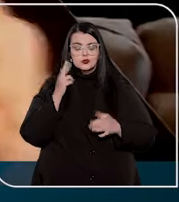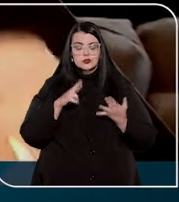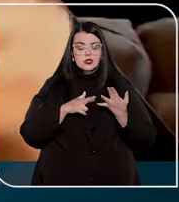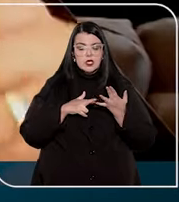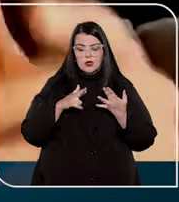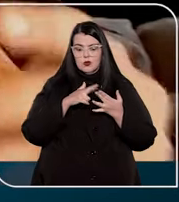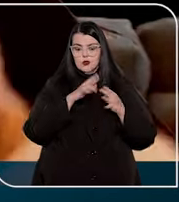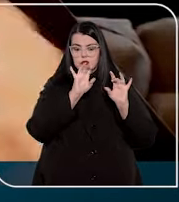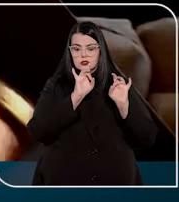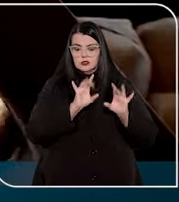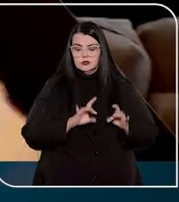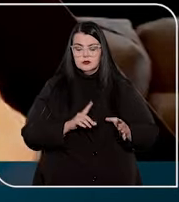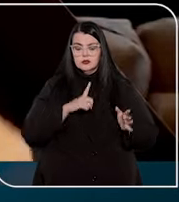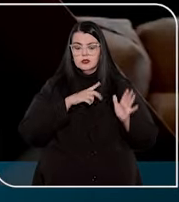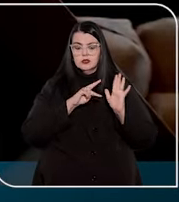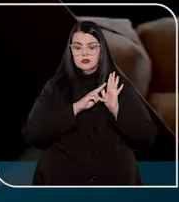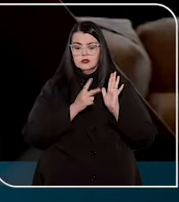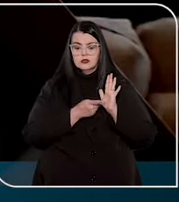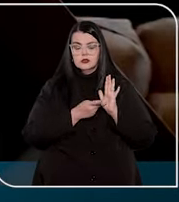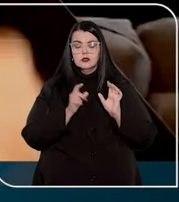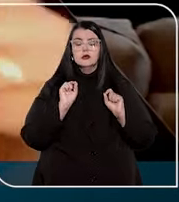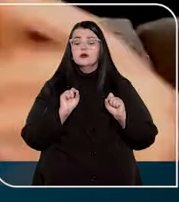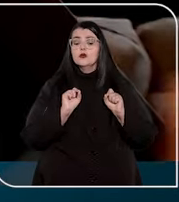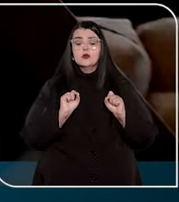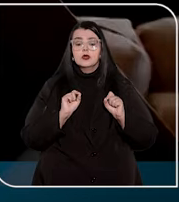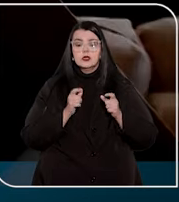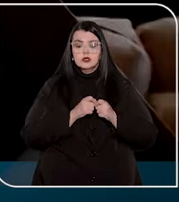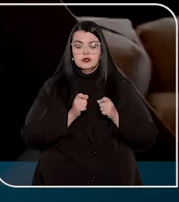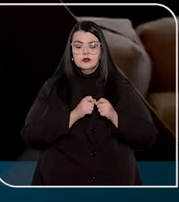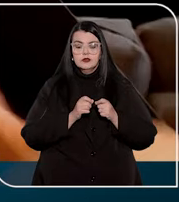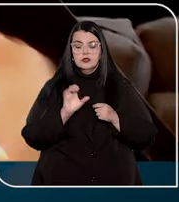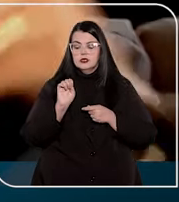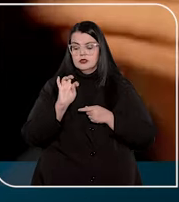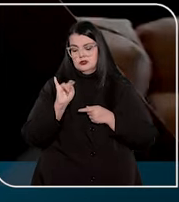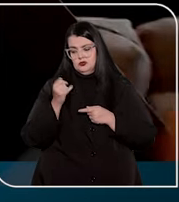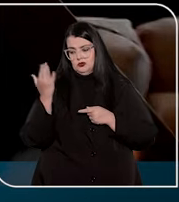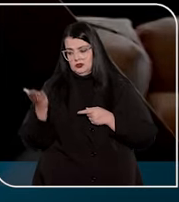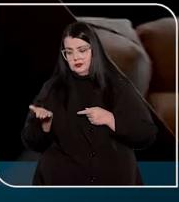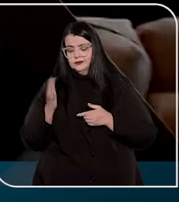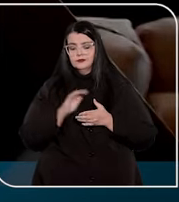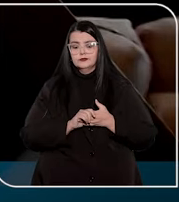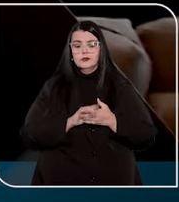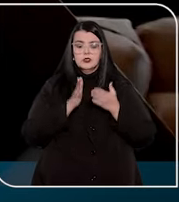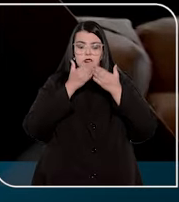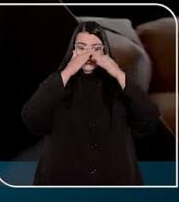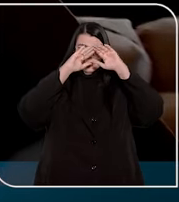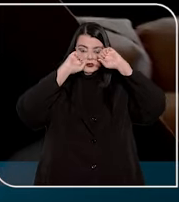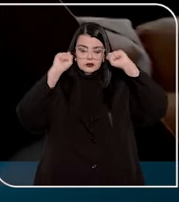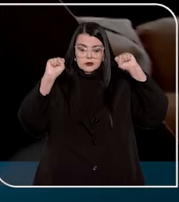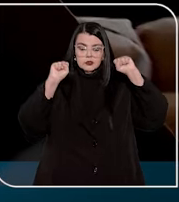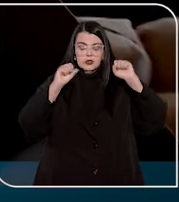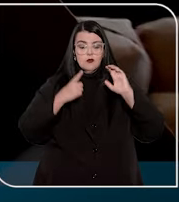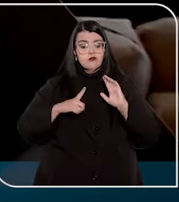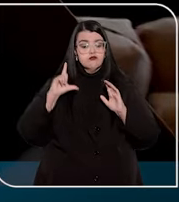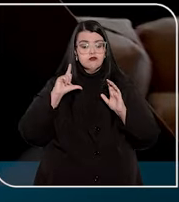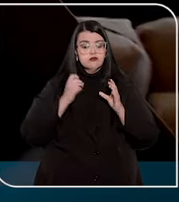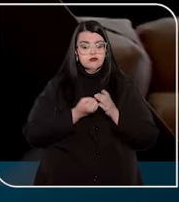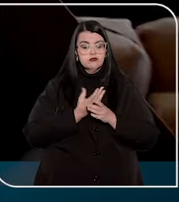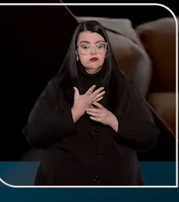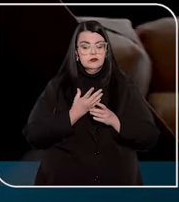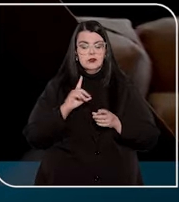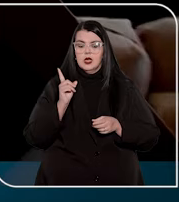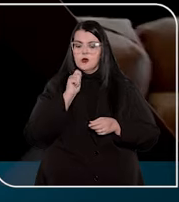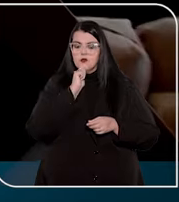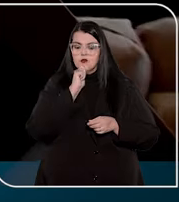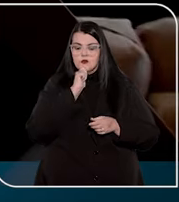especial, ele significa, o que que você vai fazer no recurso especial? Você vai falar STJ. O tribunal lá da origem, ele não apreciou